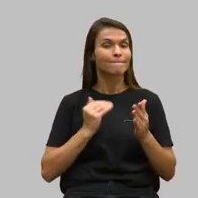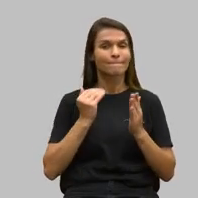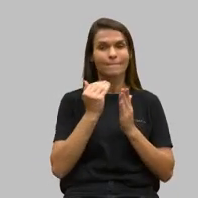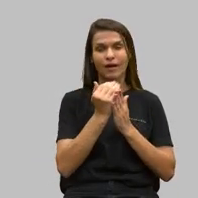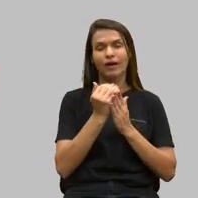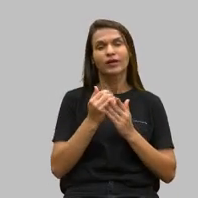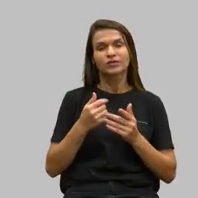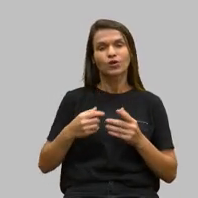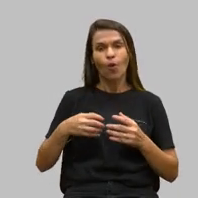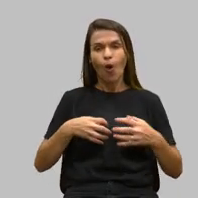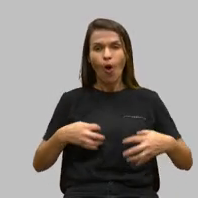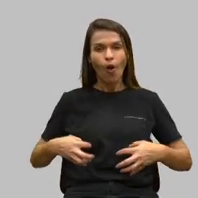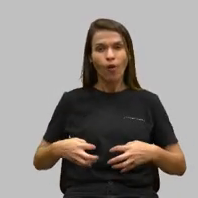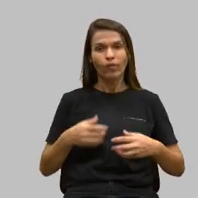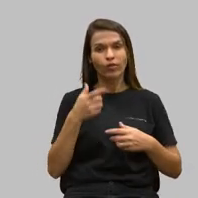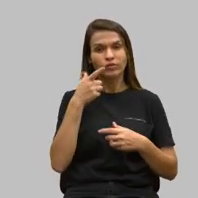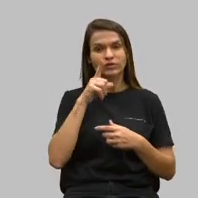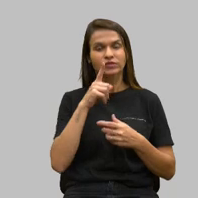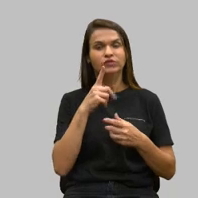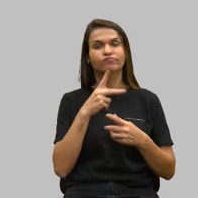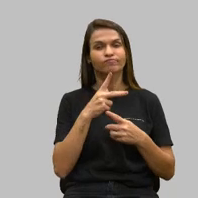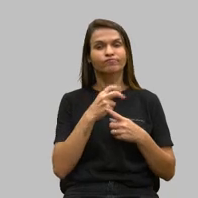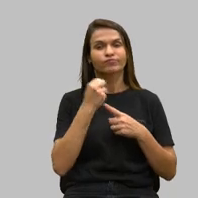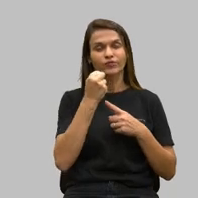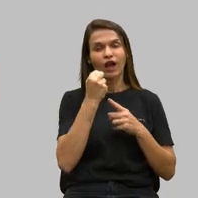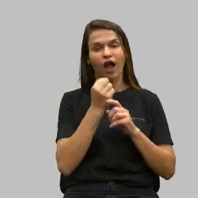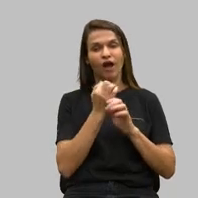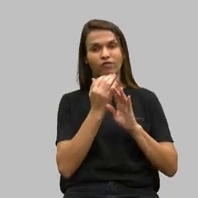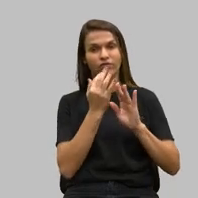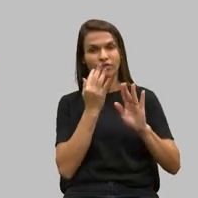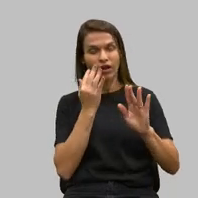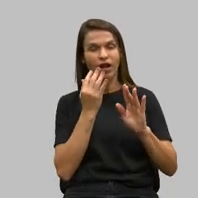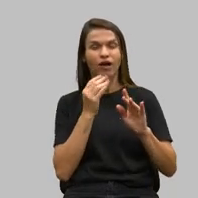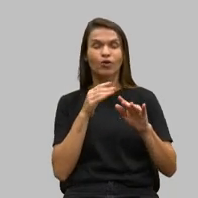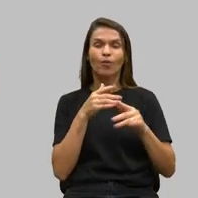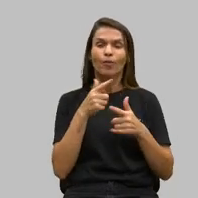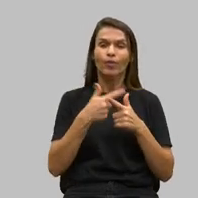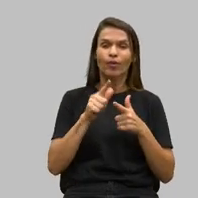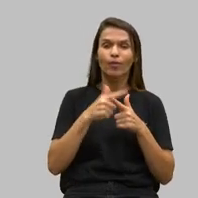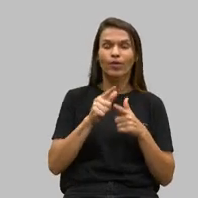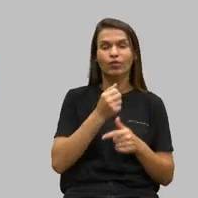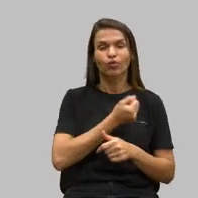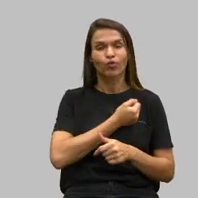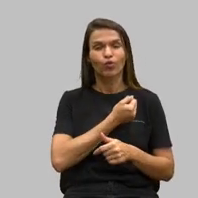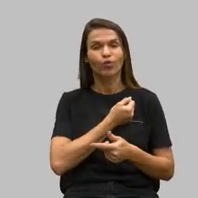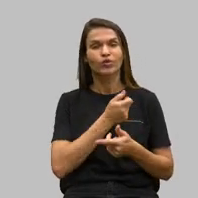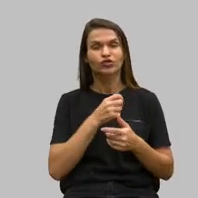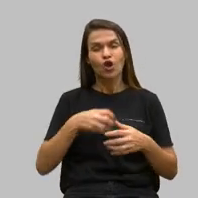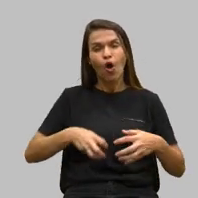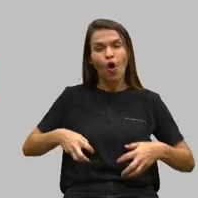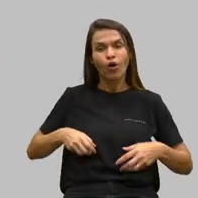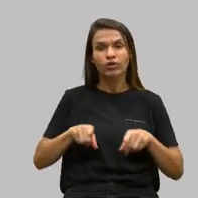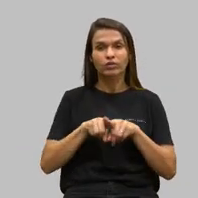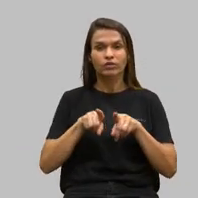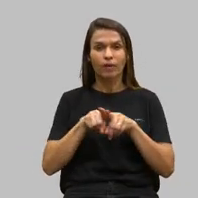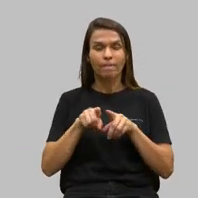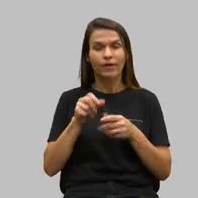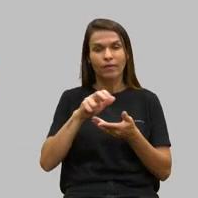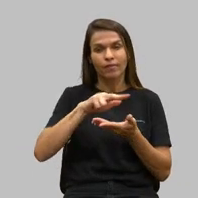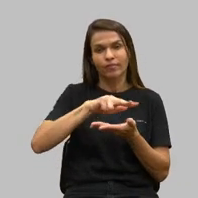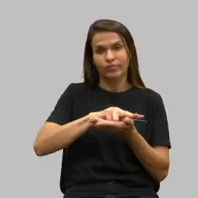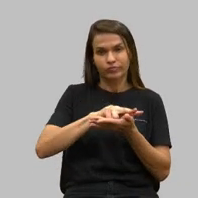poder vencer a fila, que muitas vezes o nosso problema hoje é o número de órgãos para o número de pacientes e não o número de serviços